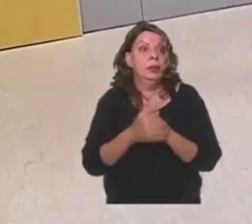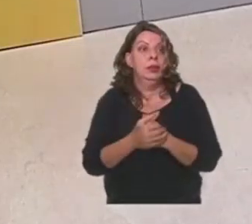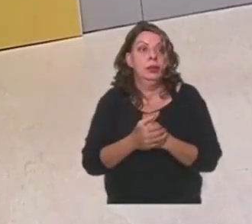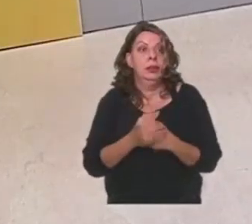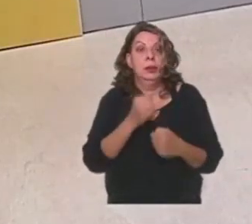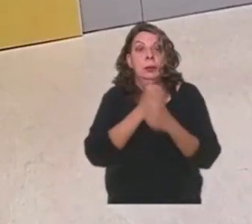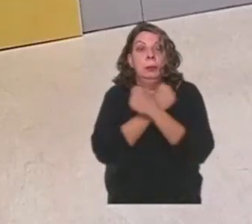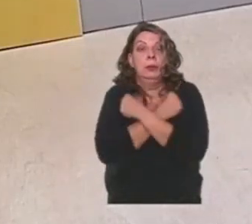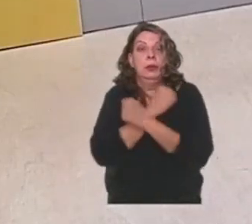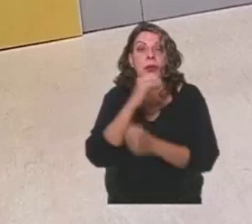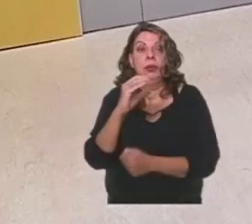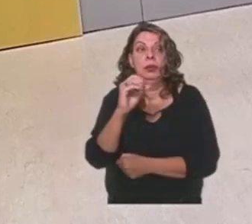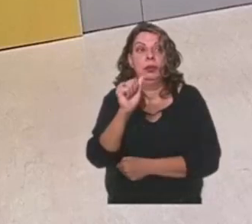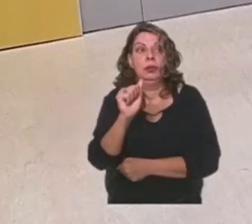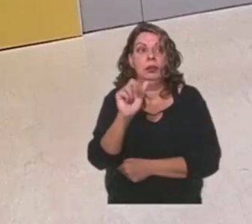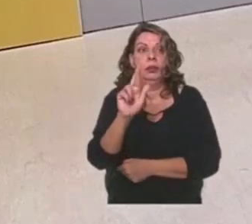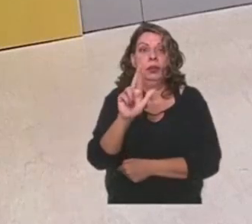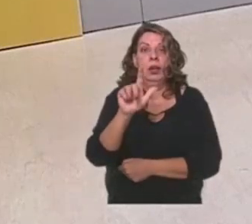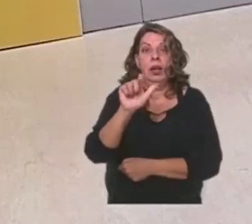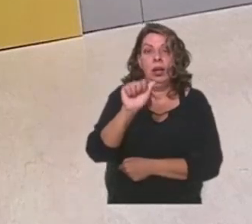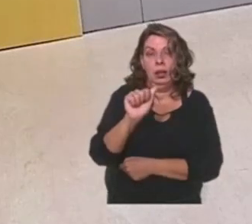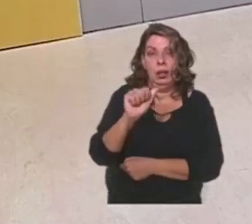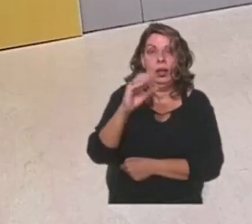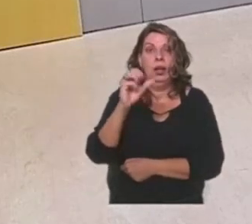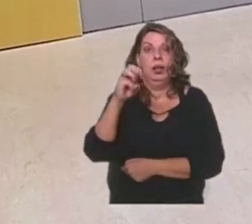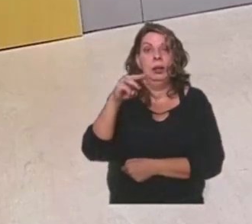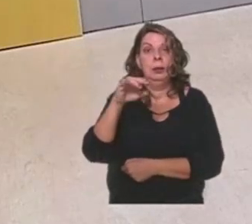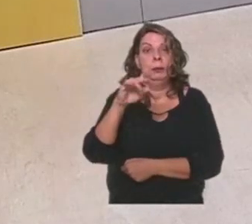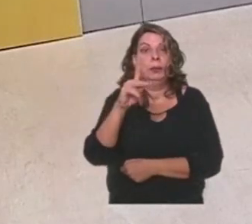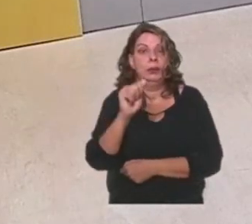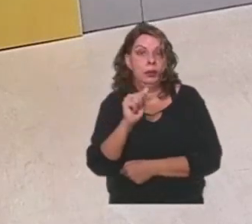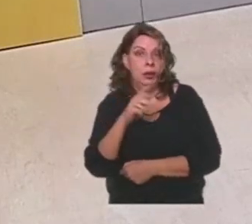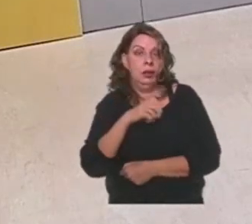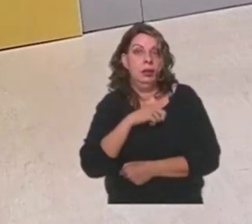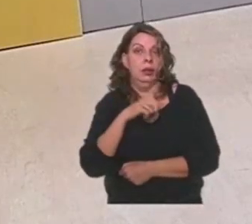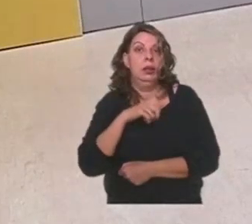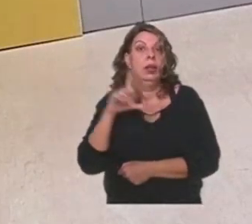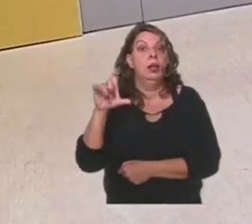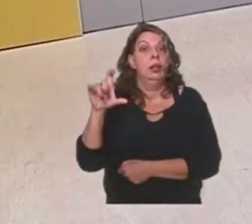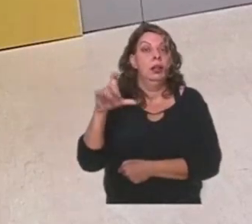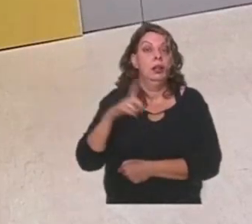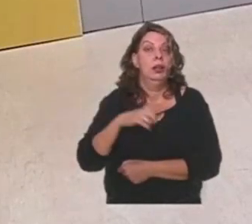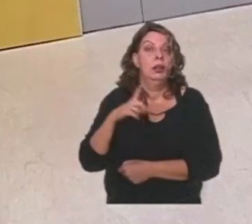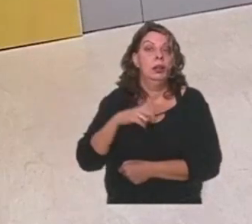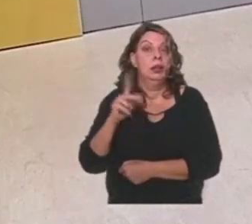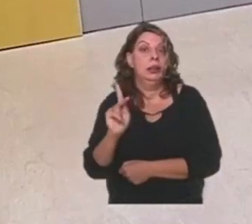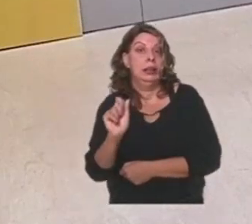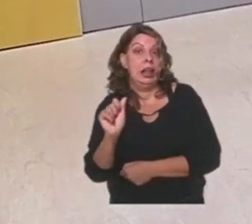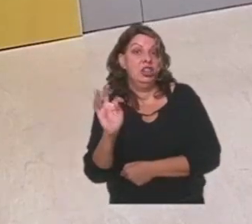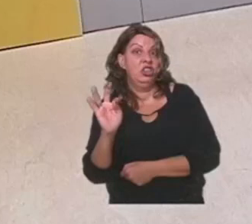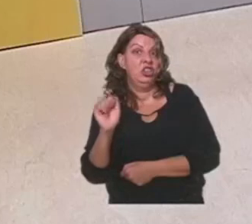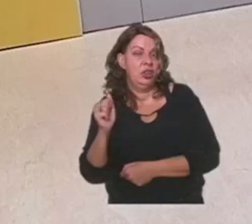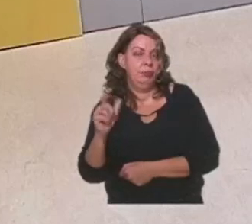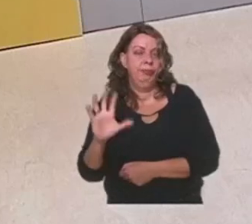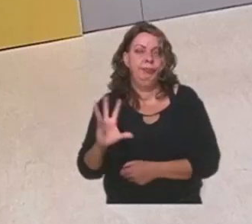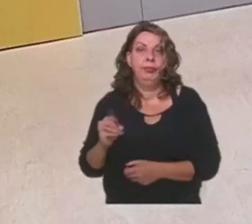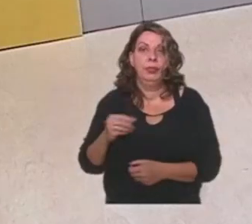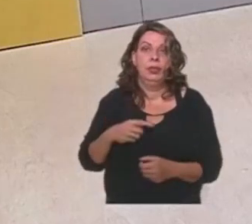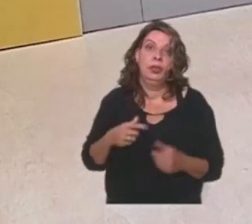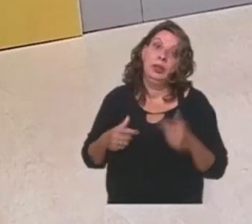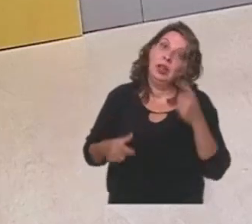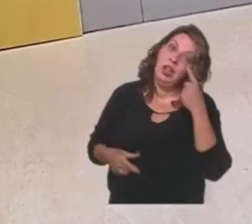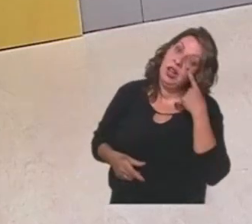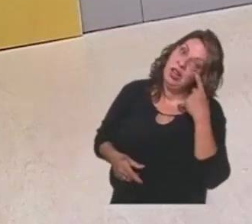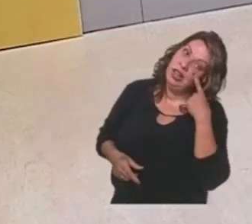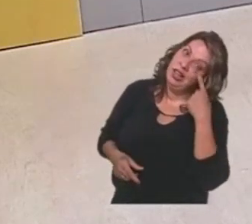Carla, Camila, Stephanie, Vânia, Yolanda e Kátia, que deixaram recadinhos aqui no Instagram do nosso Caju Cap Oficial. E